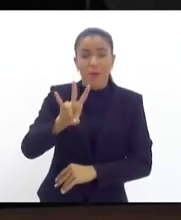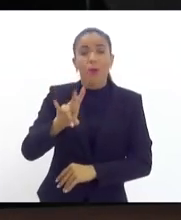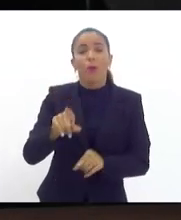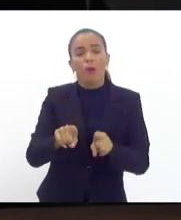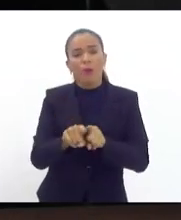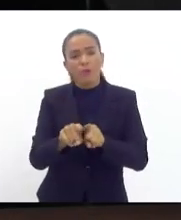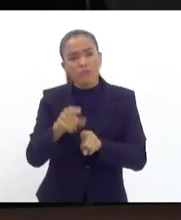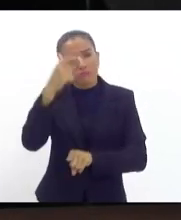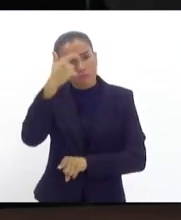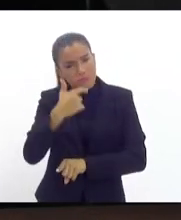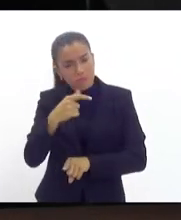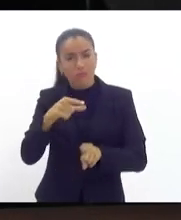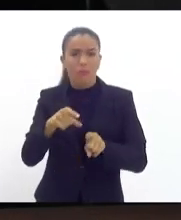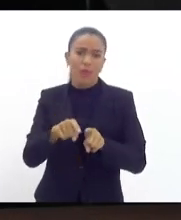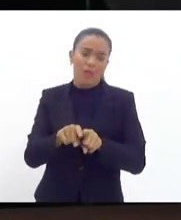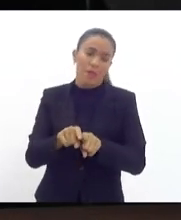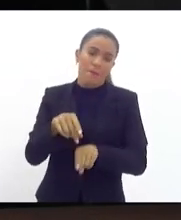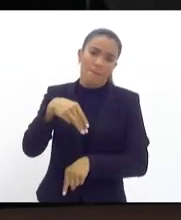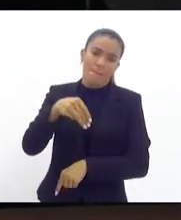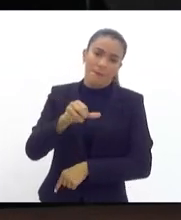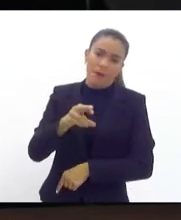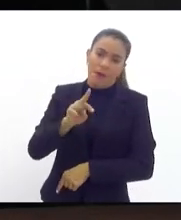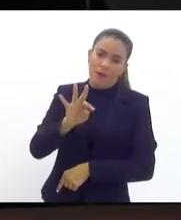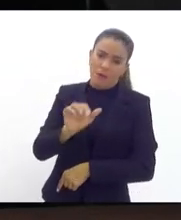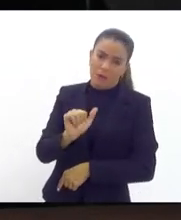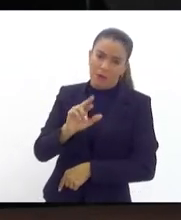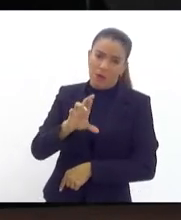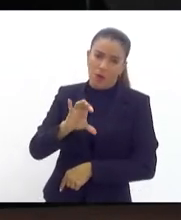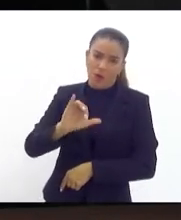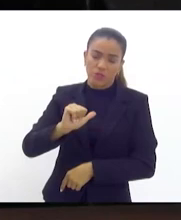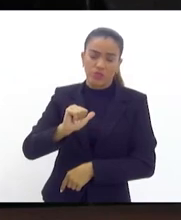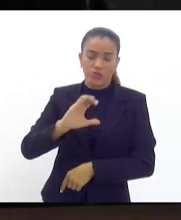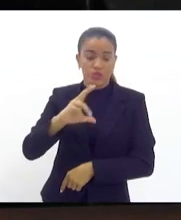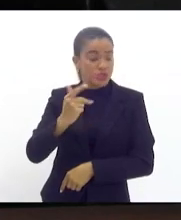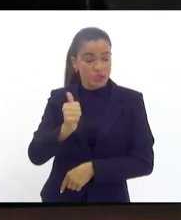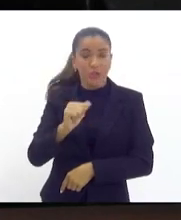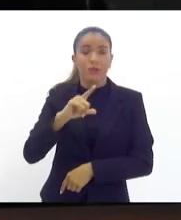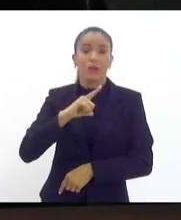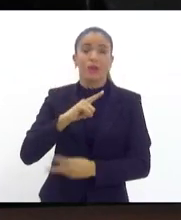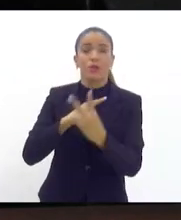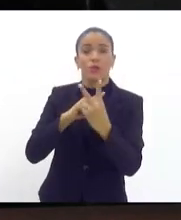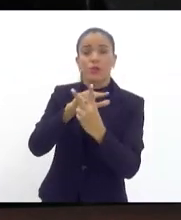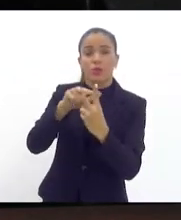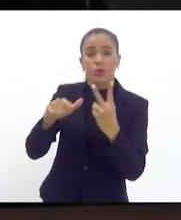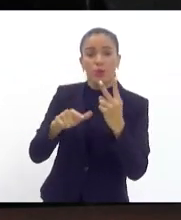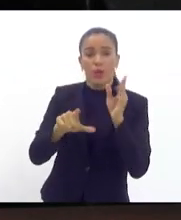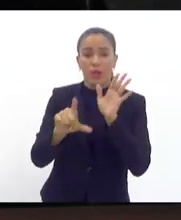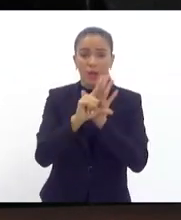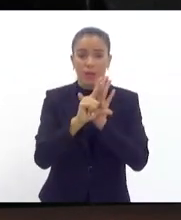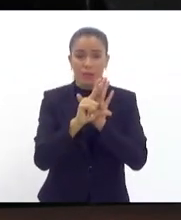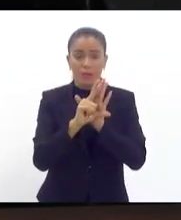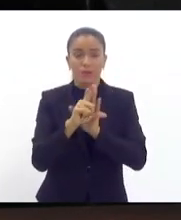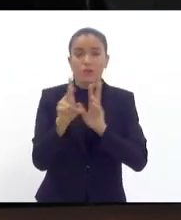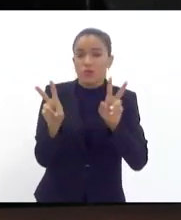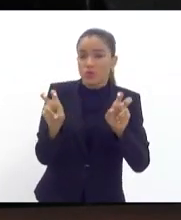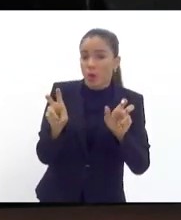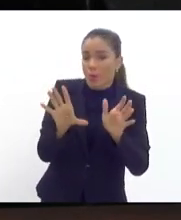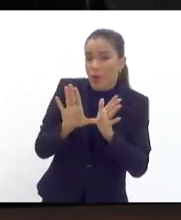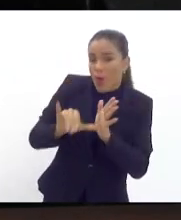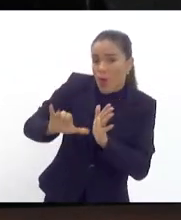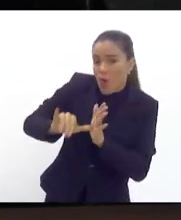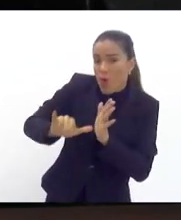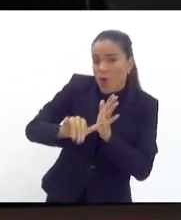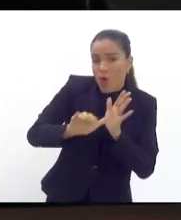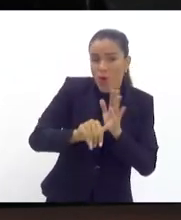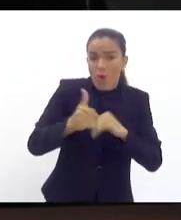quero dizer que eu Marta Rocha tenho duas leis que tratam exatamente sobre a de roubo